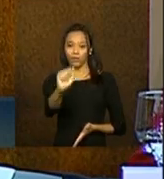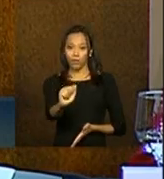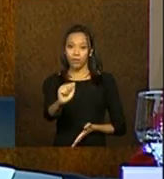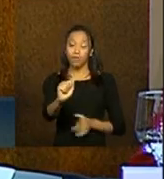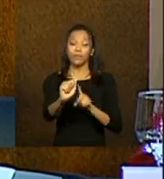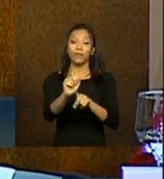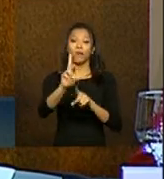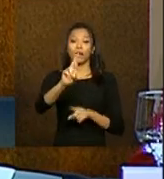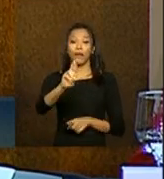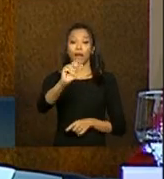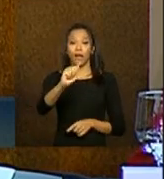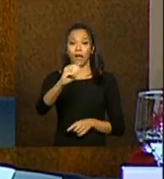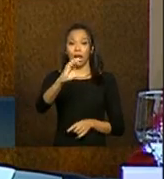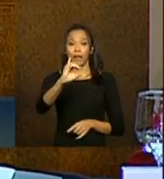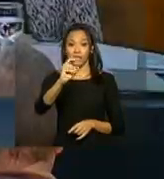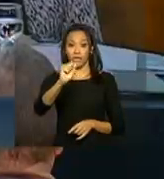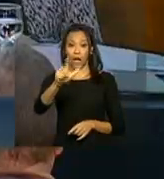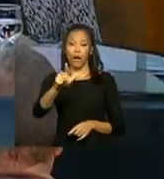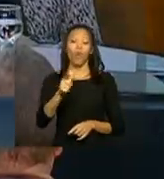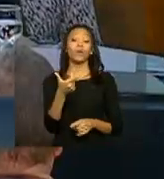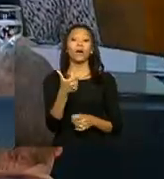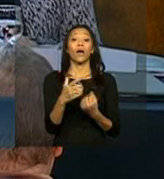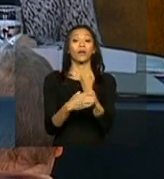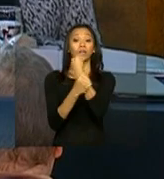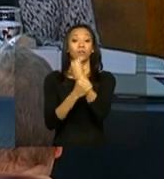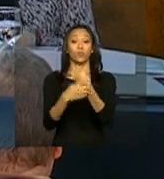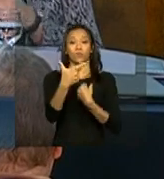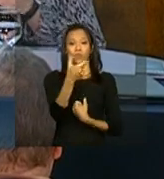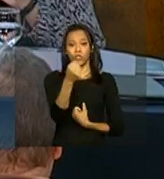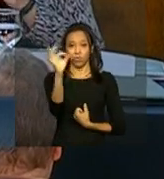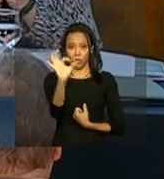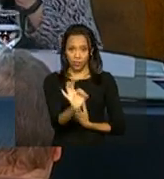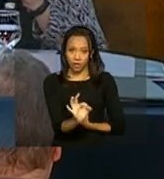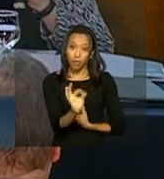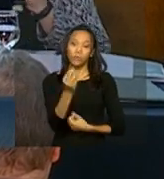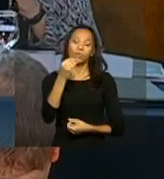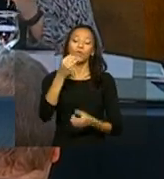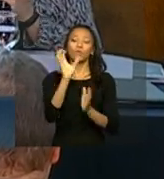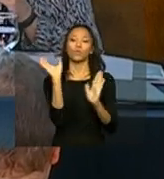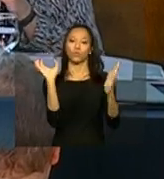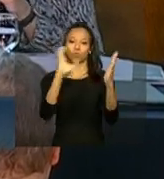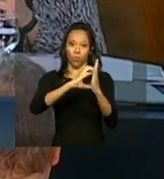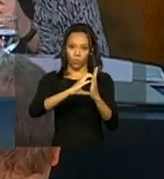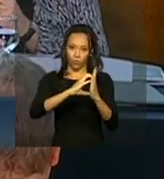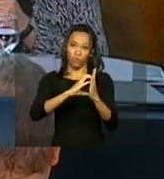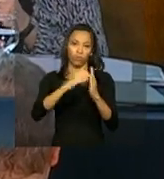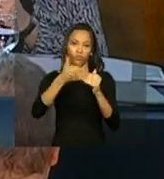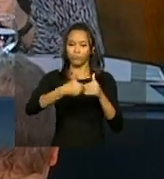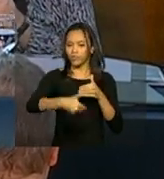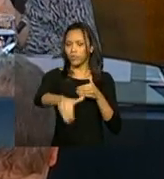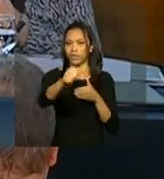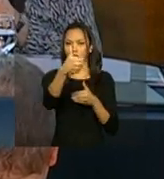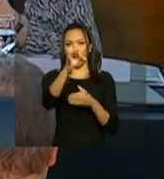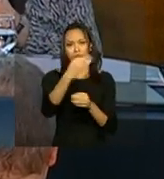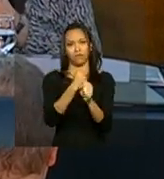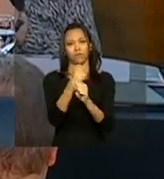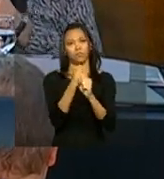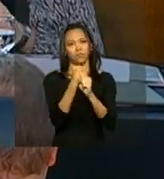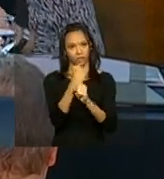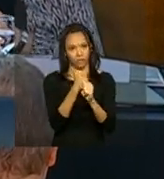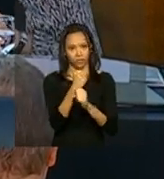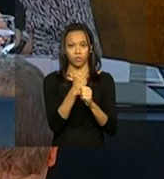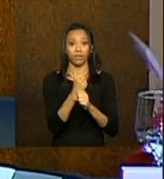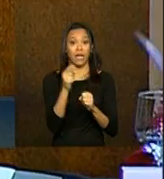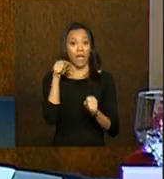população negra 20% das vagas oferecidas em concursos durante os próximos 10 anos. Essa medida